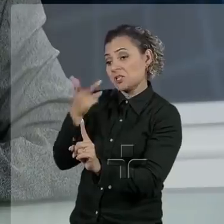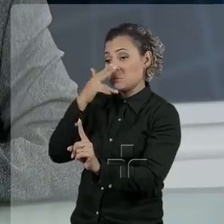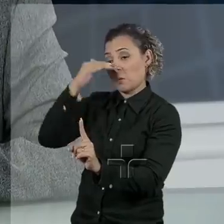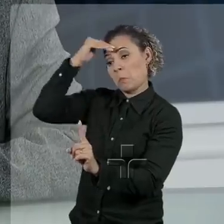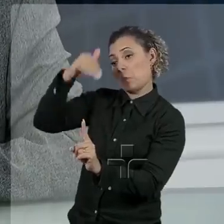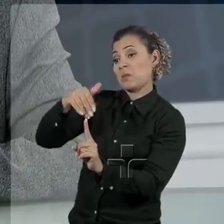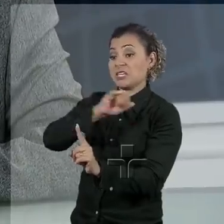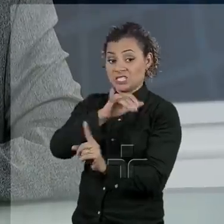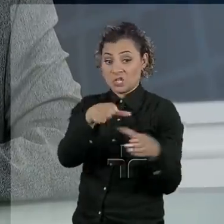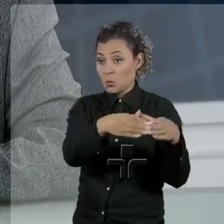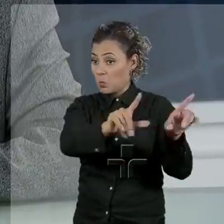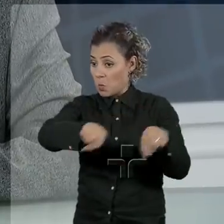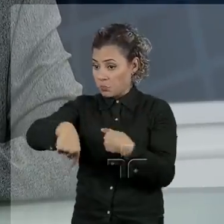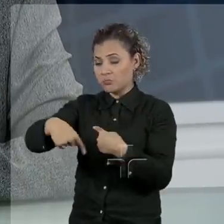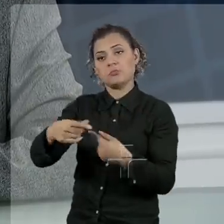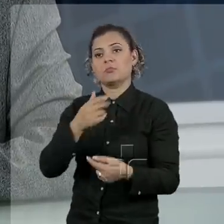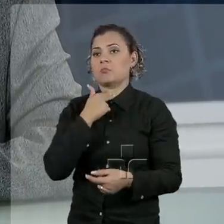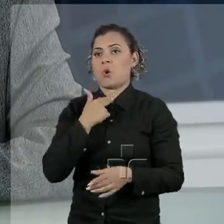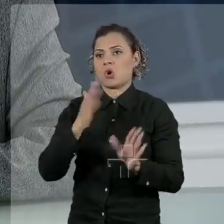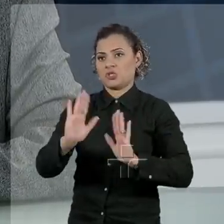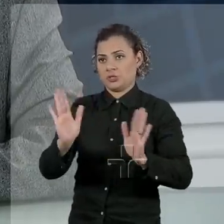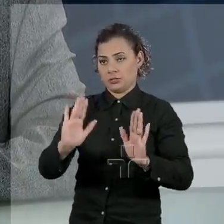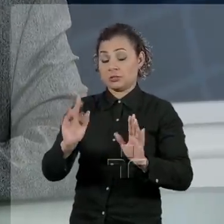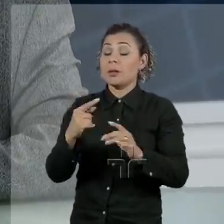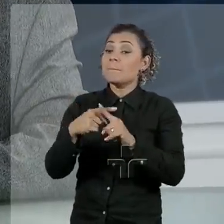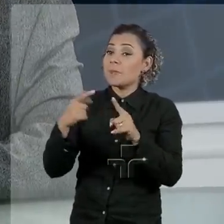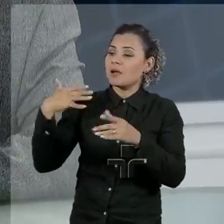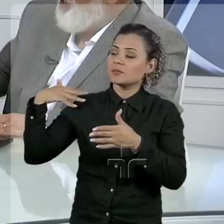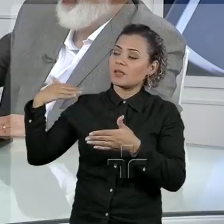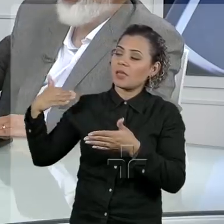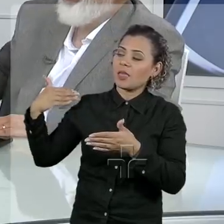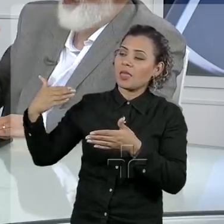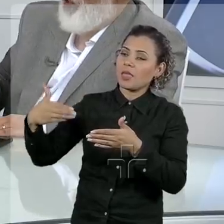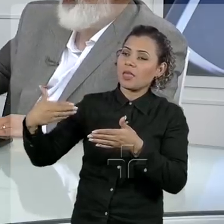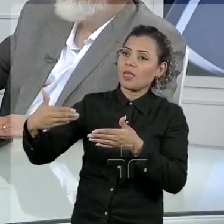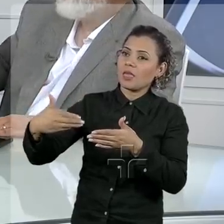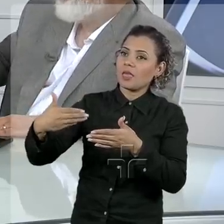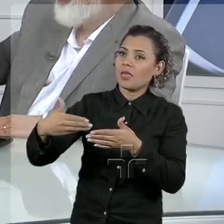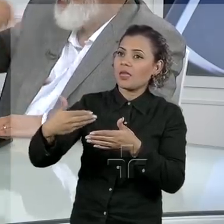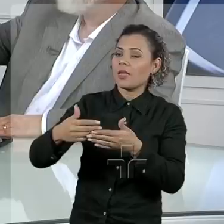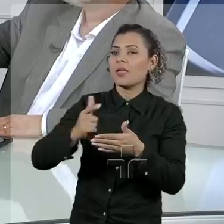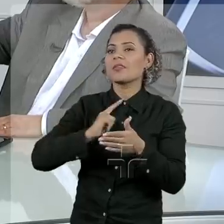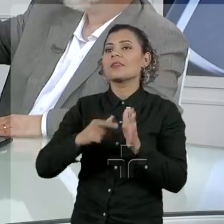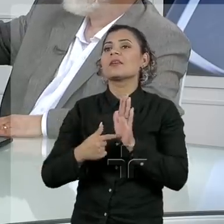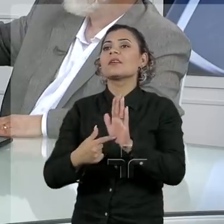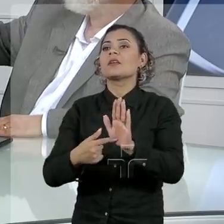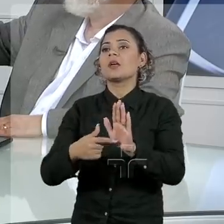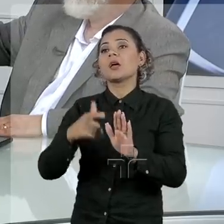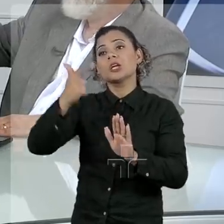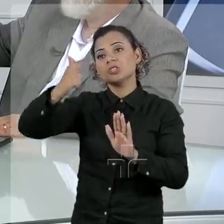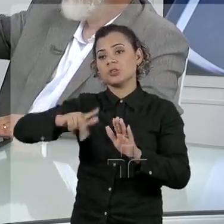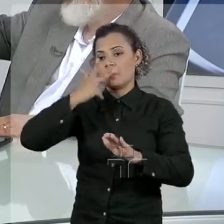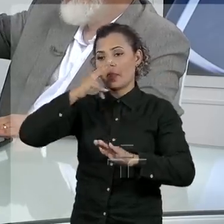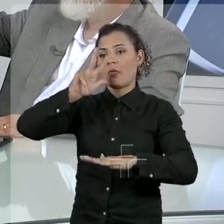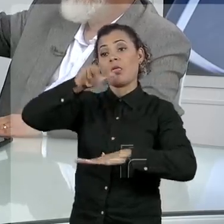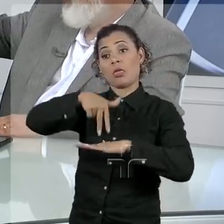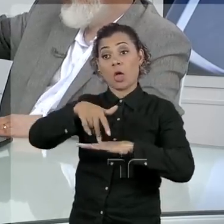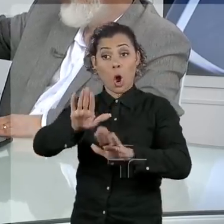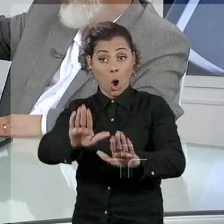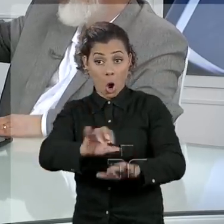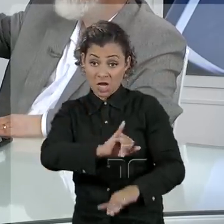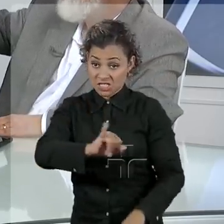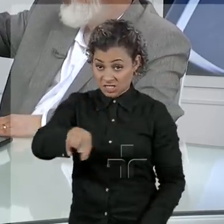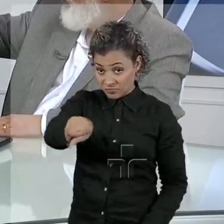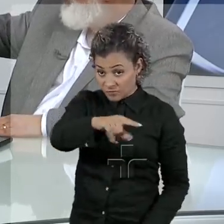né? Mas eu acho que há um histórico que justifica, inclusive, ele ter que dizer isso. Olha, quem é a favor